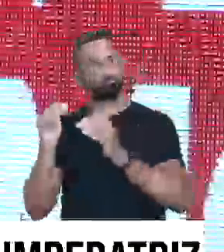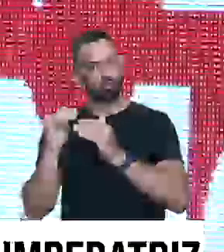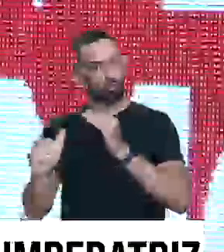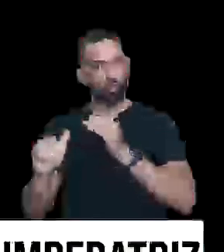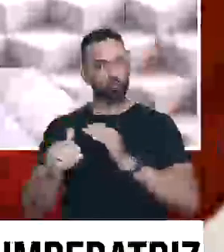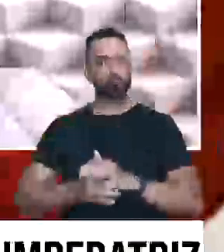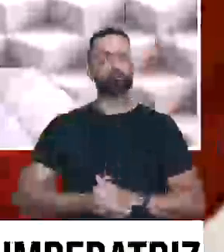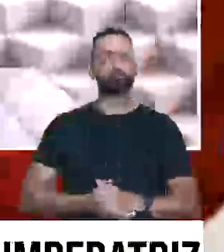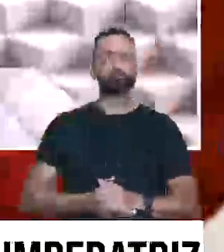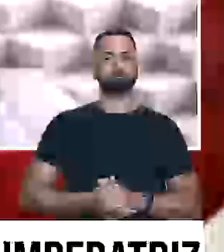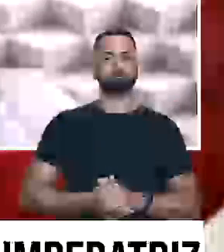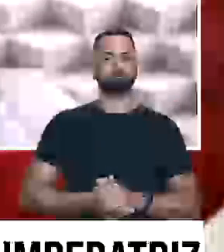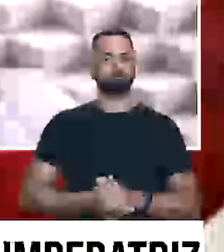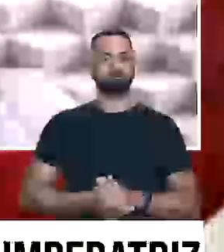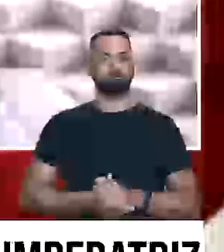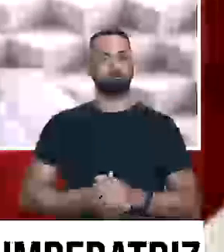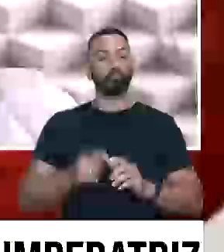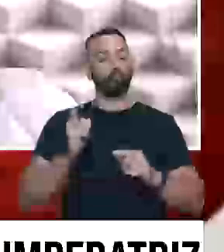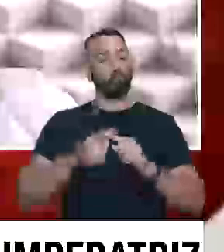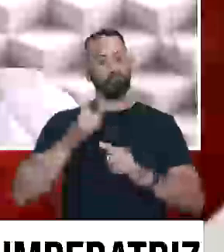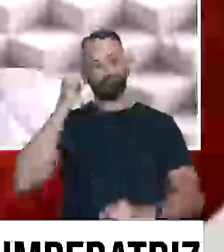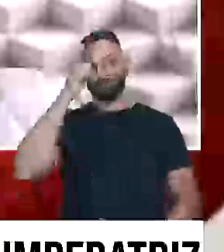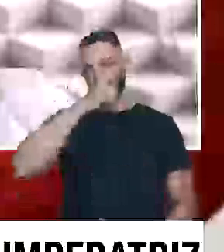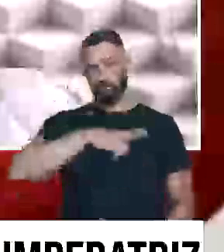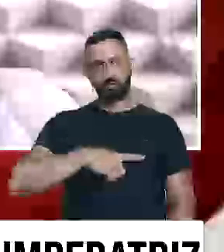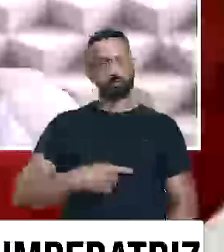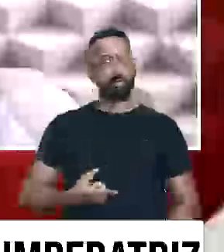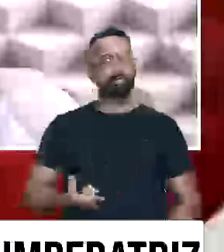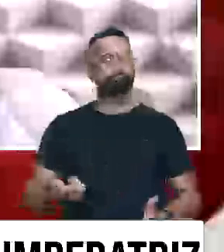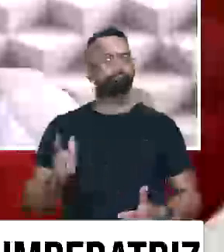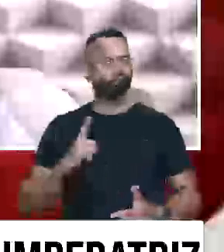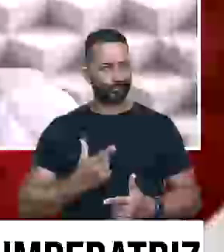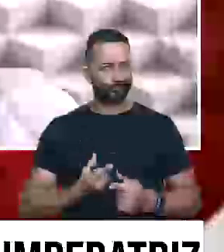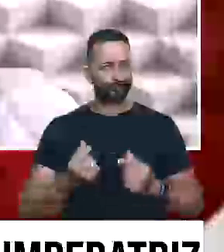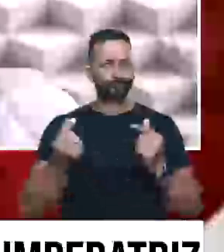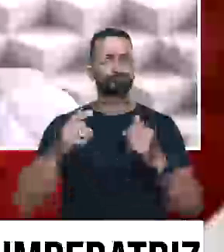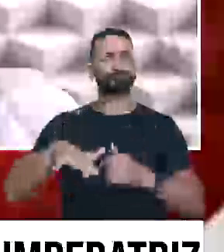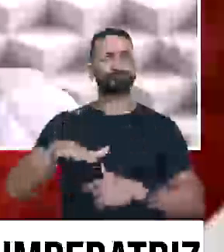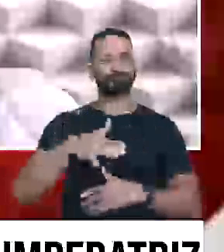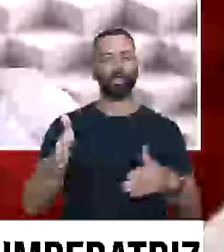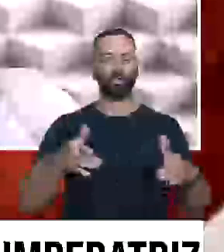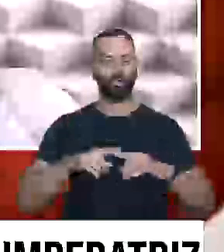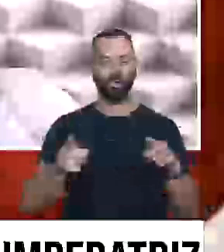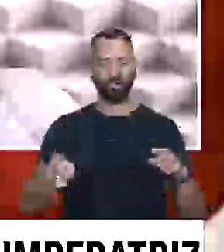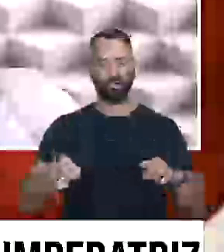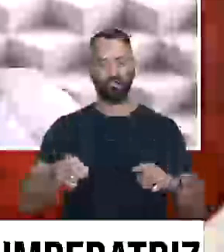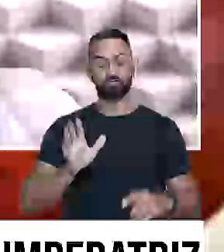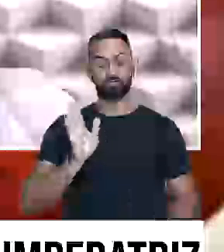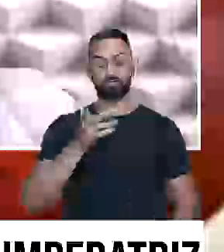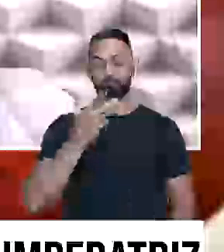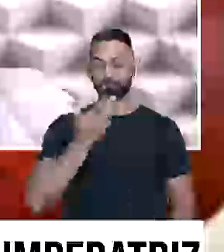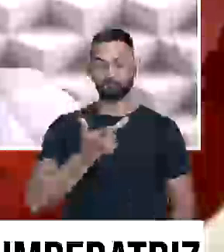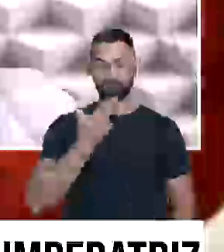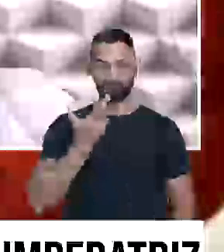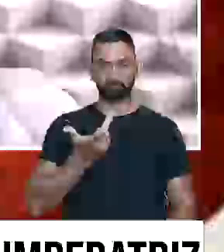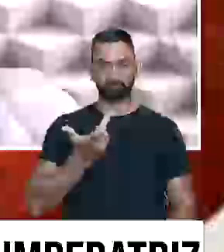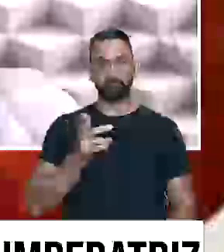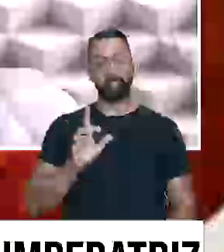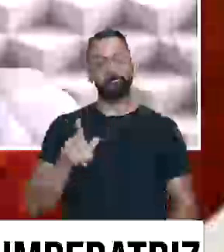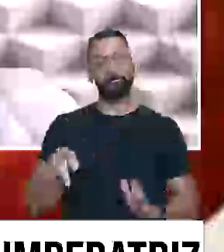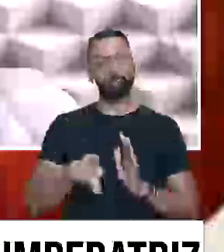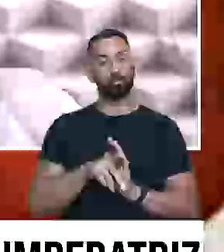gente concorda, muita gente discorda também, até pelas dificuldades financeiras que a gente passa nesse momento. Mas como você acabou de